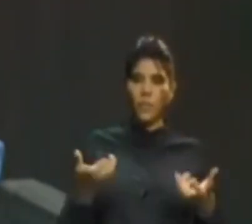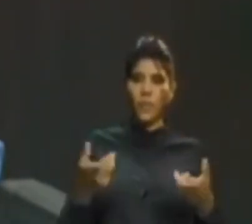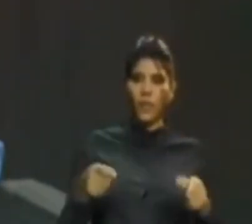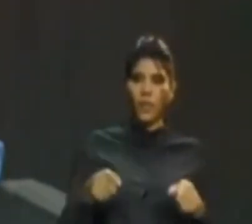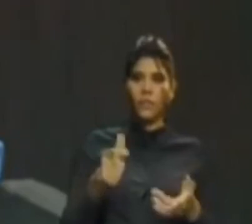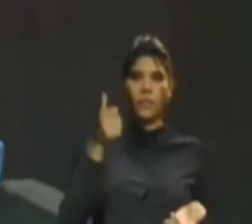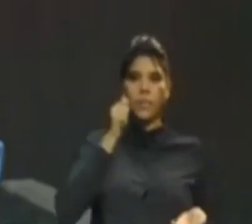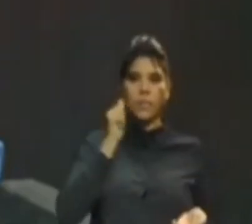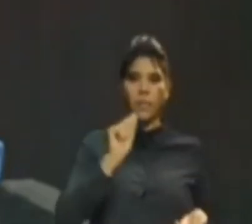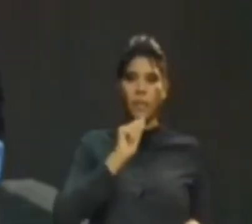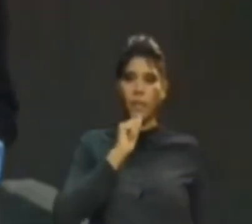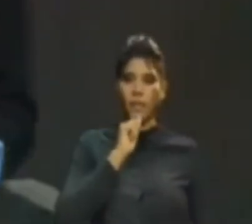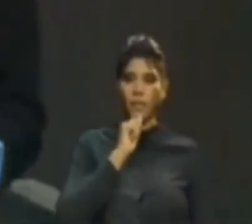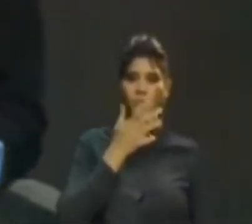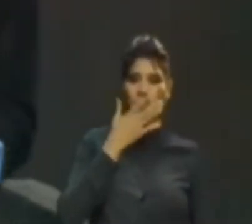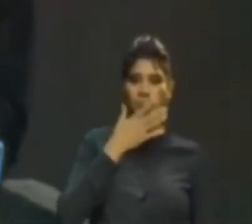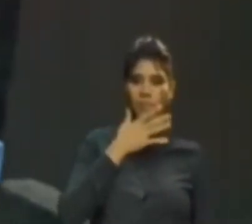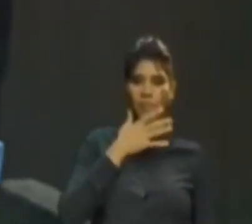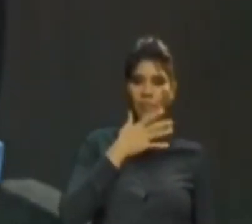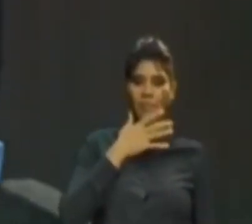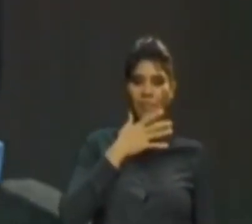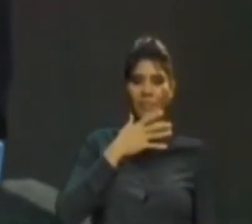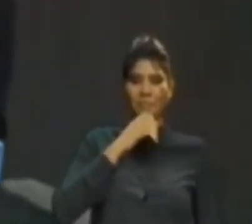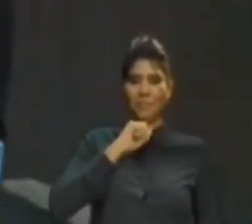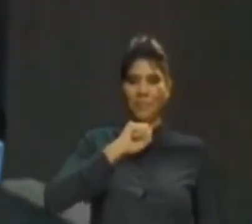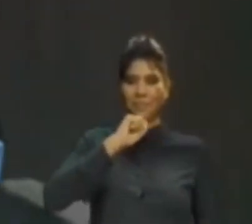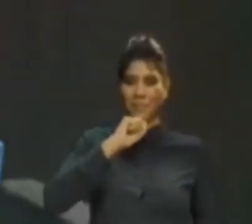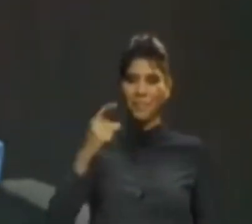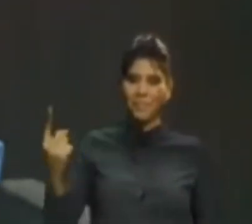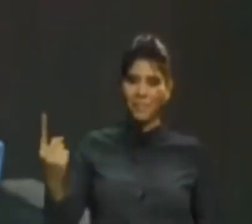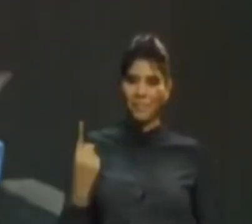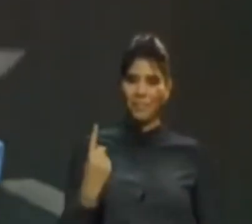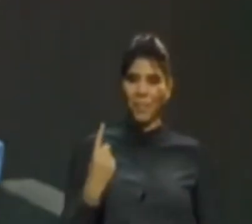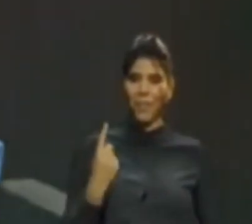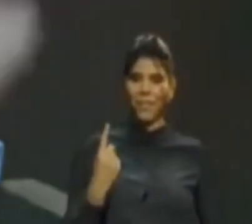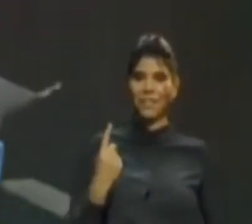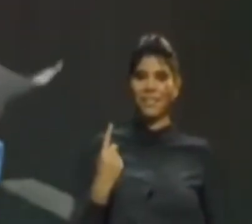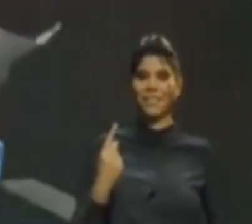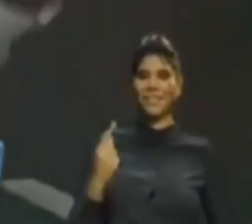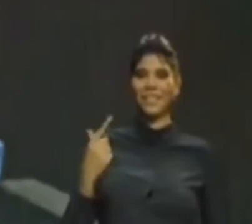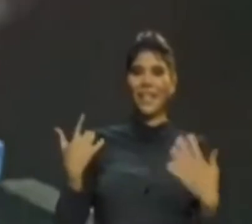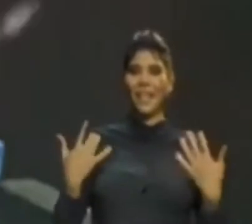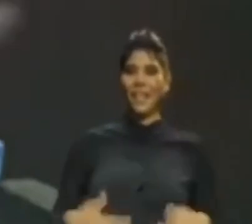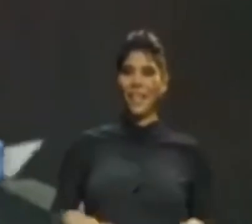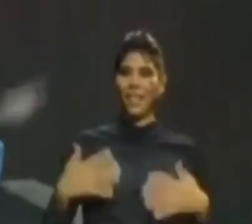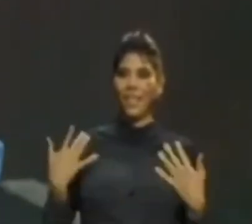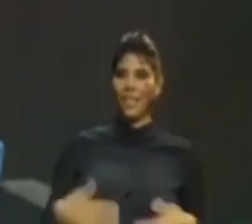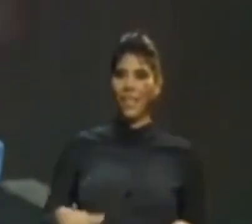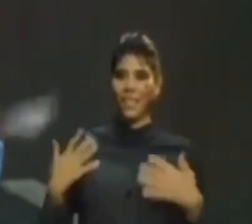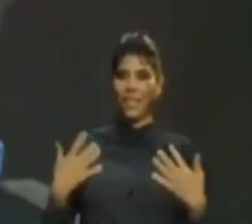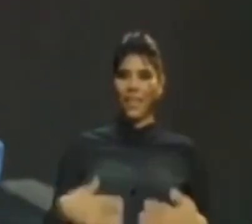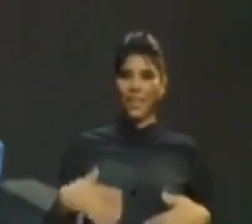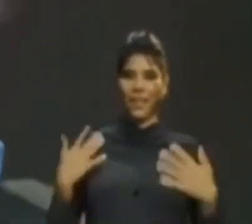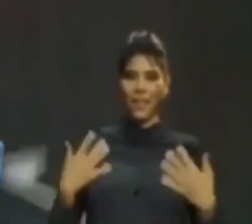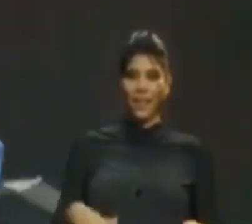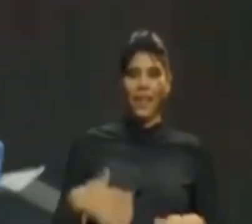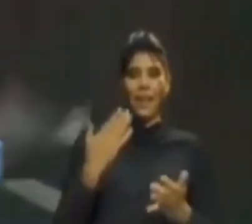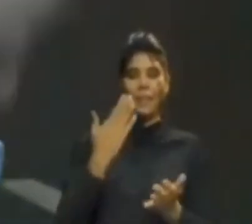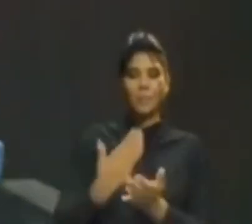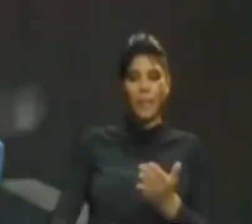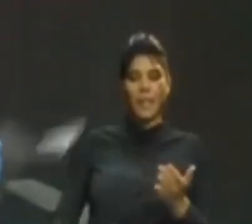sobre a todas as mães que me procuraram nos últimos dias e que estão desesperadas por que não estão na iminência de perder